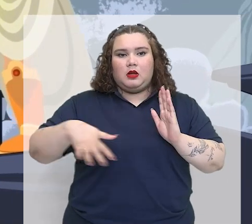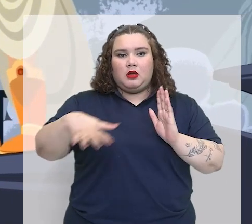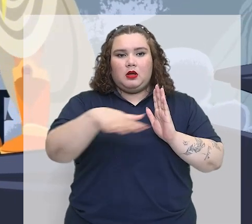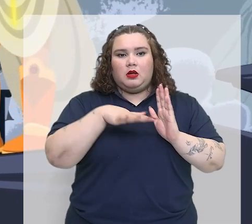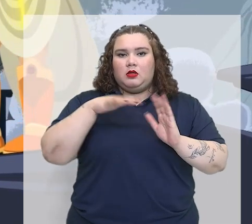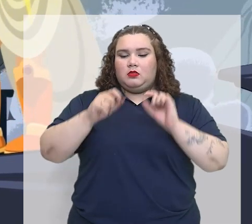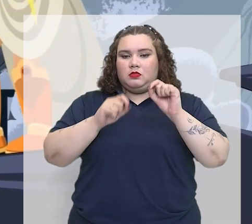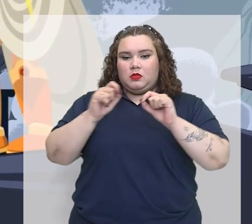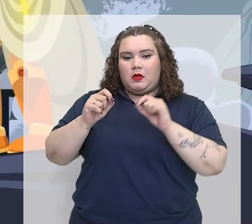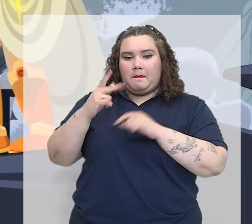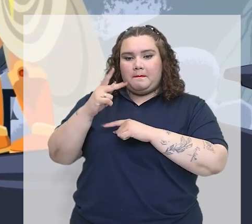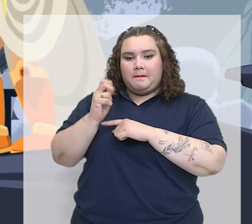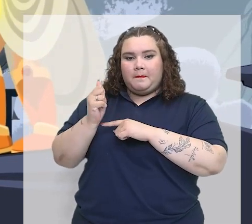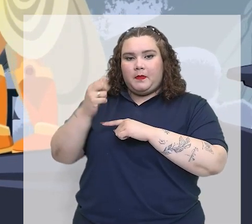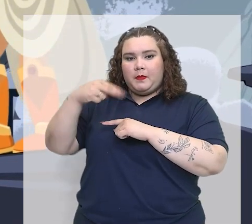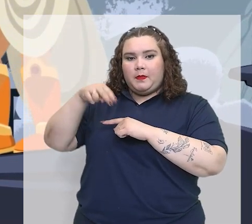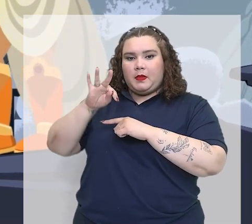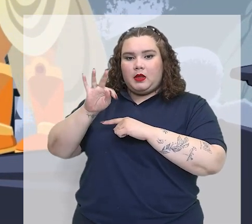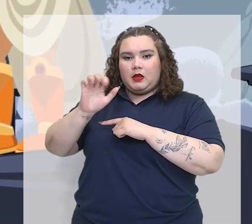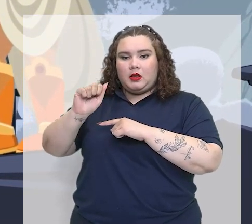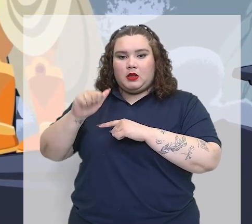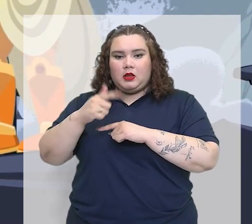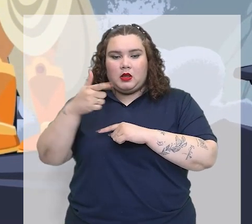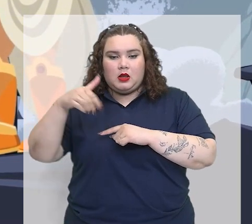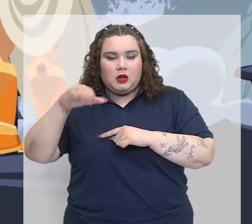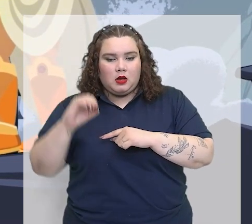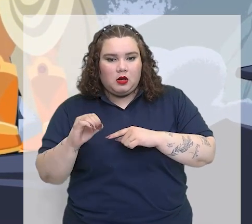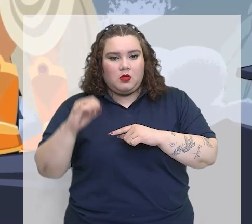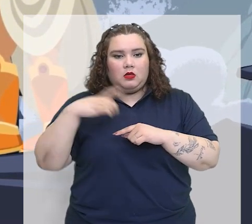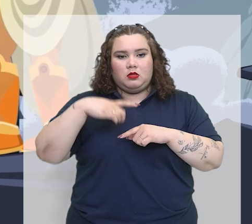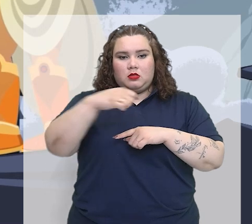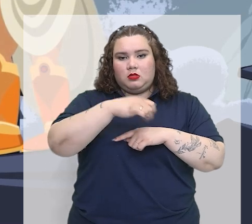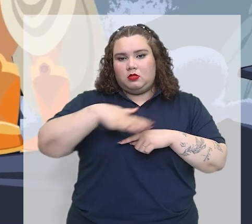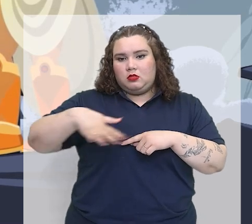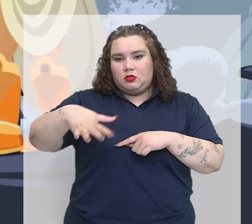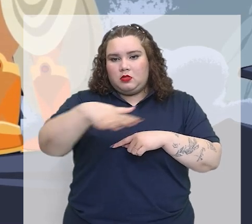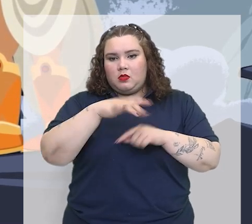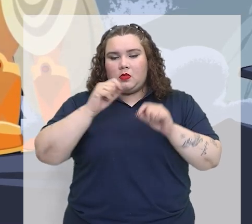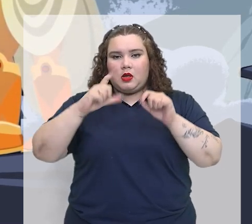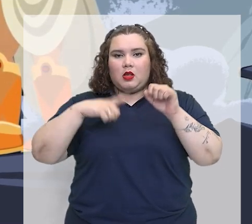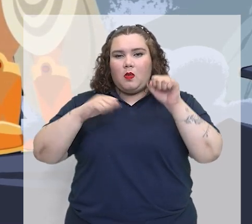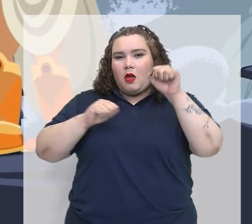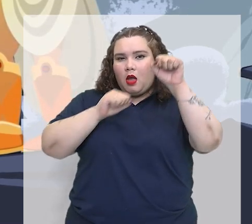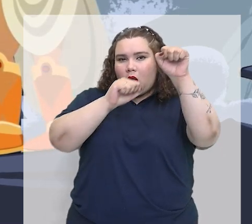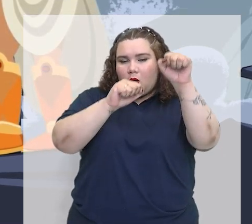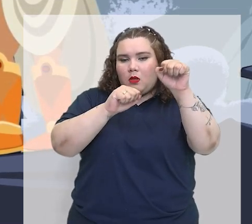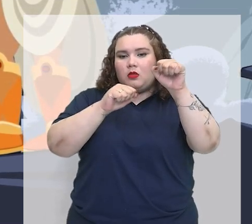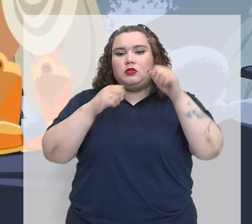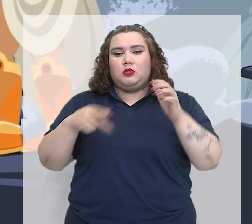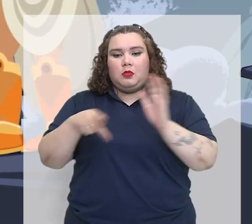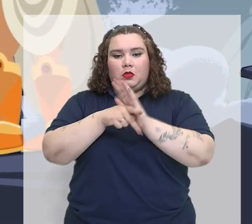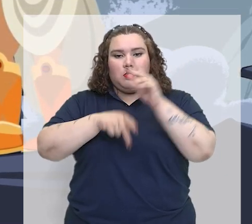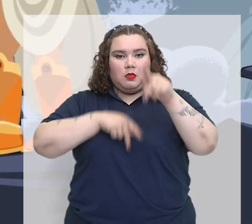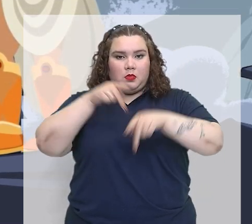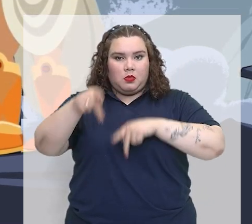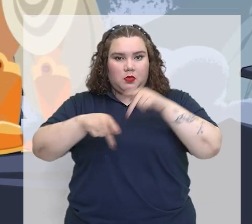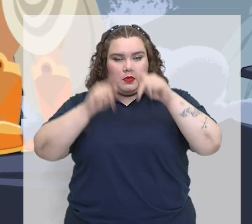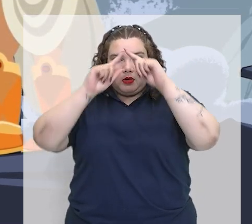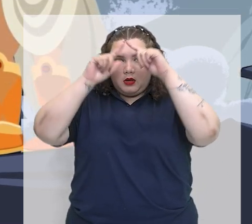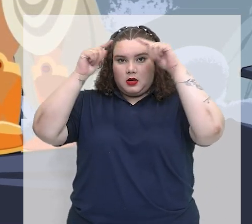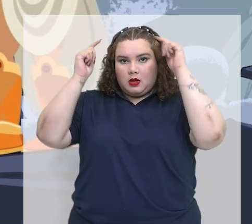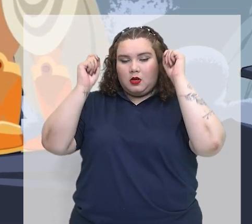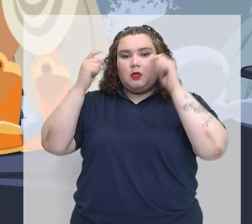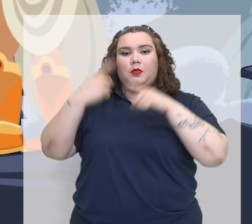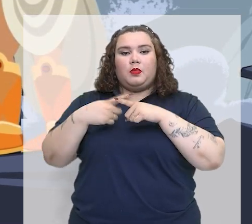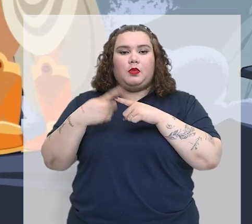do panteão, não é mesmo? Aí, ligados então aos heróis, né? A esse povo grego, já que eles